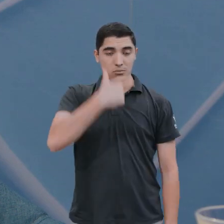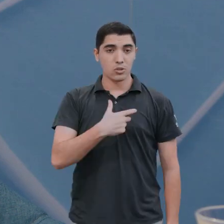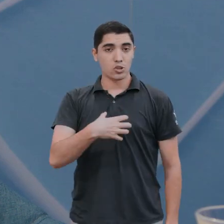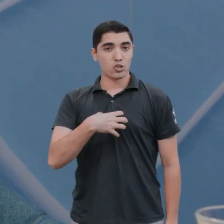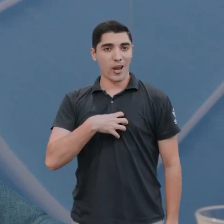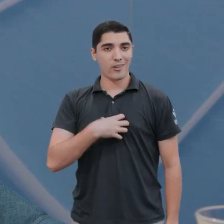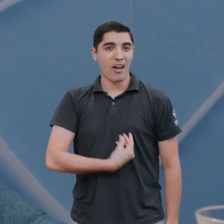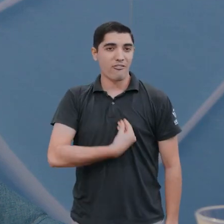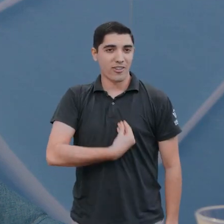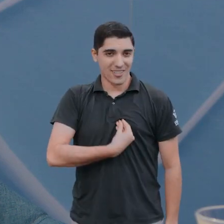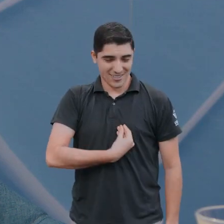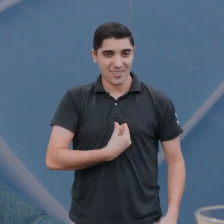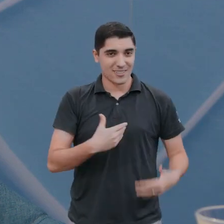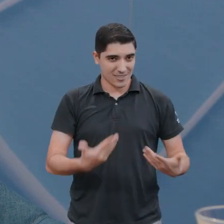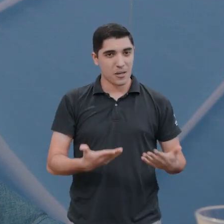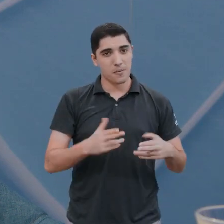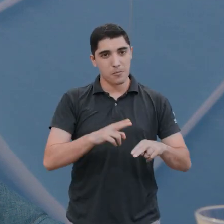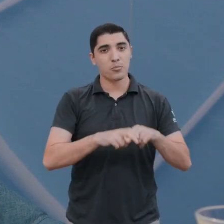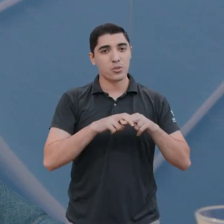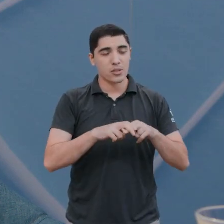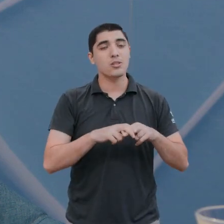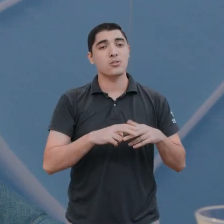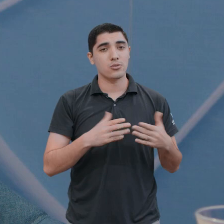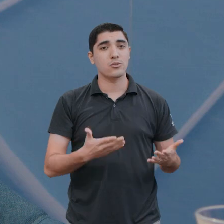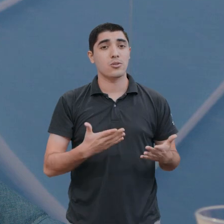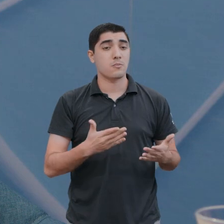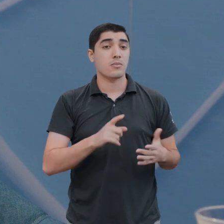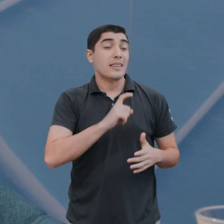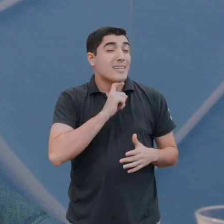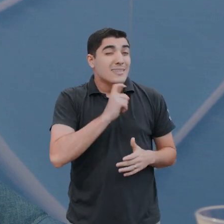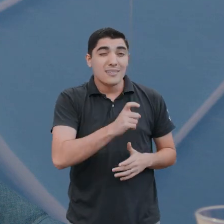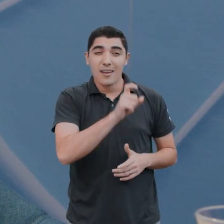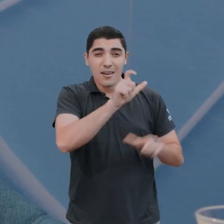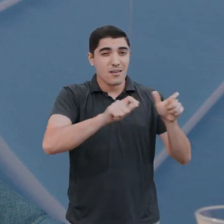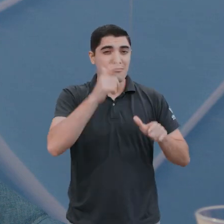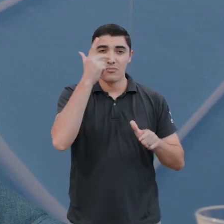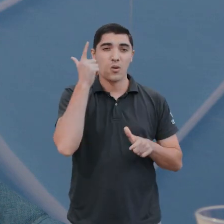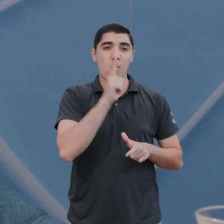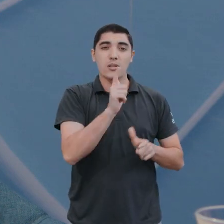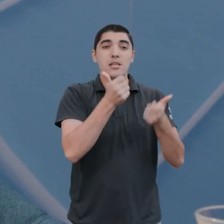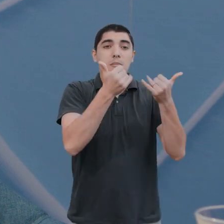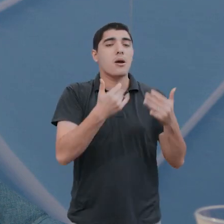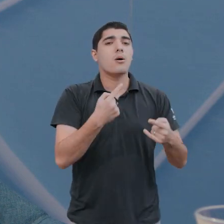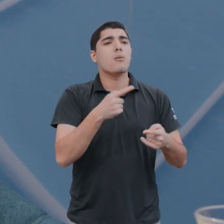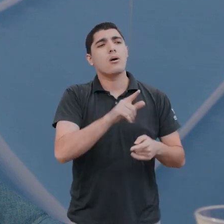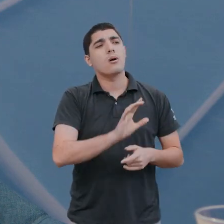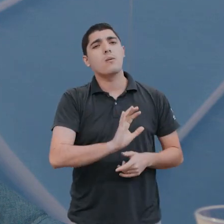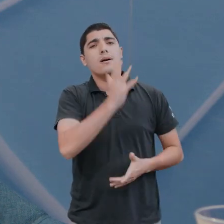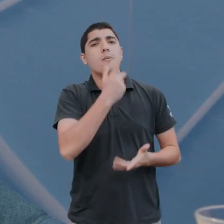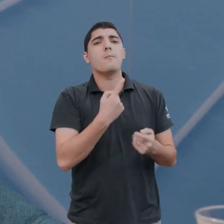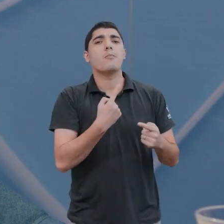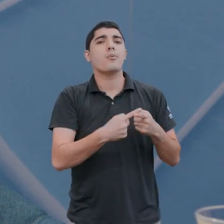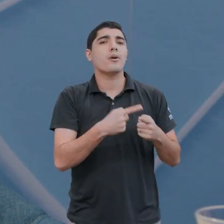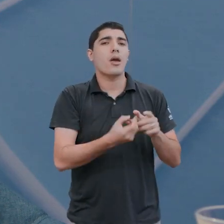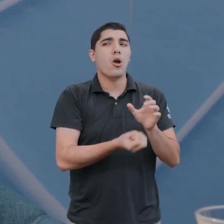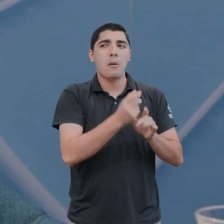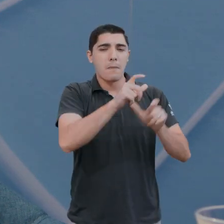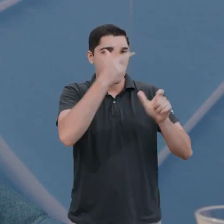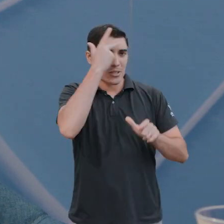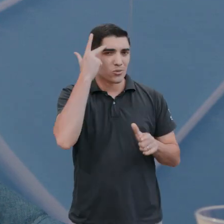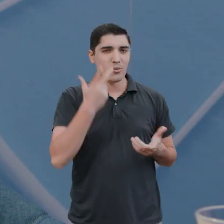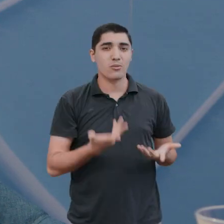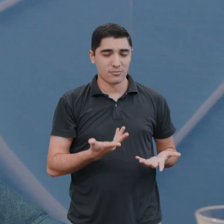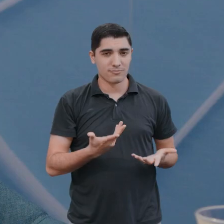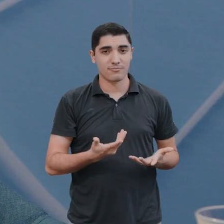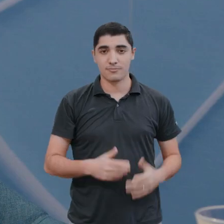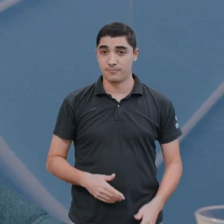fútil uma coisa que é a gente. Então ninguém sabe dizer de onde surgiu. E aí ela surgiu exatamente